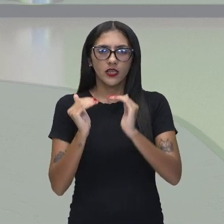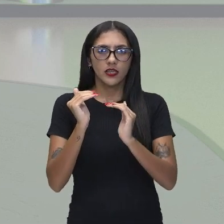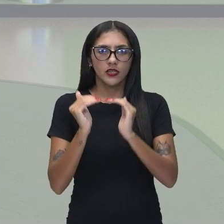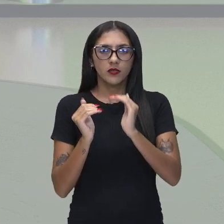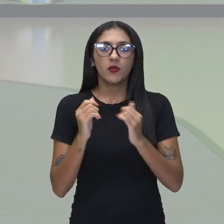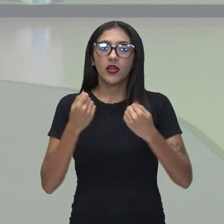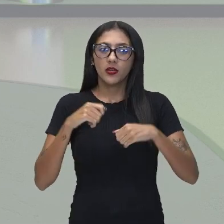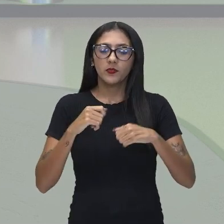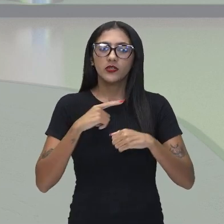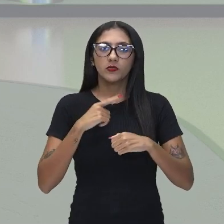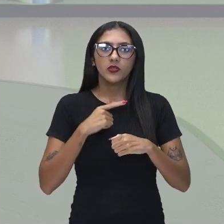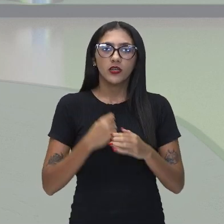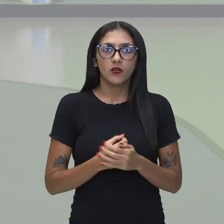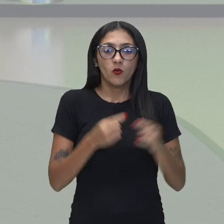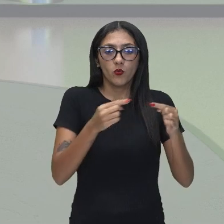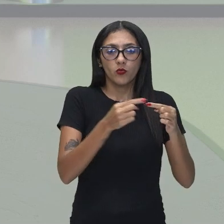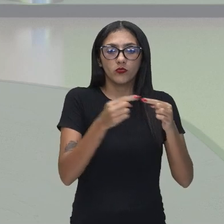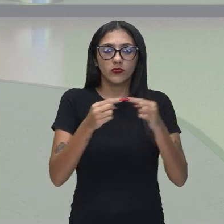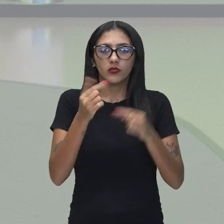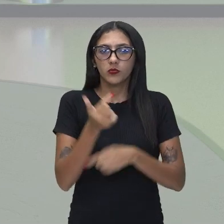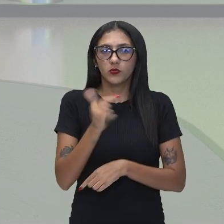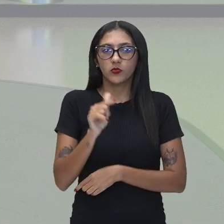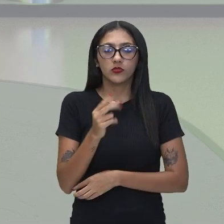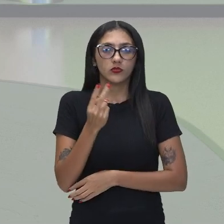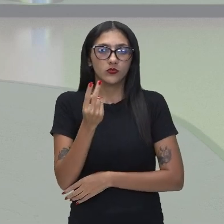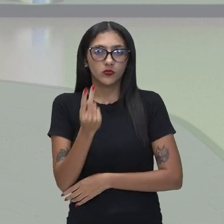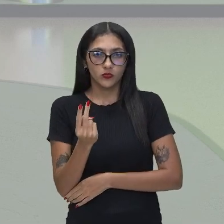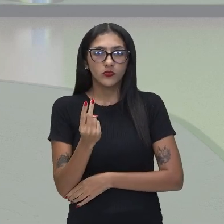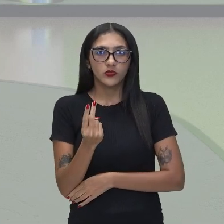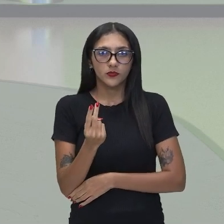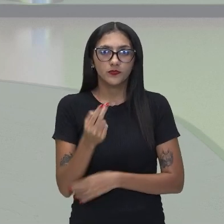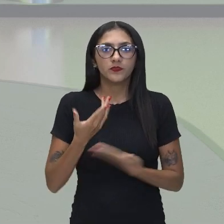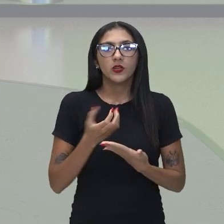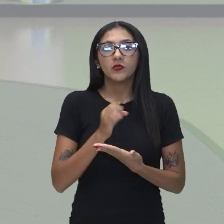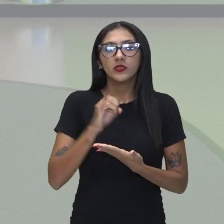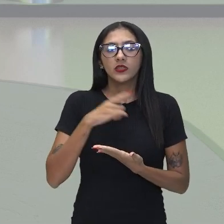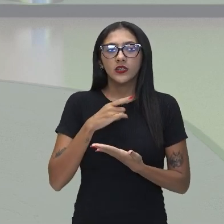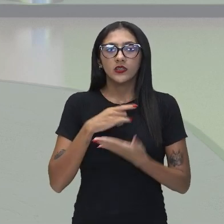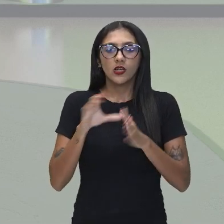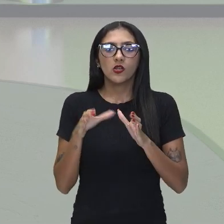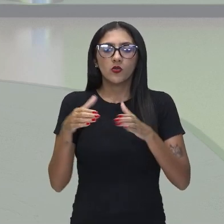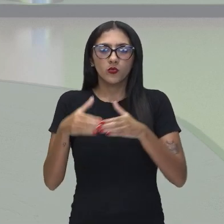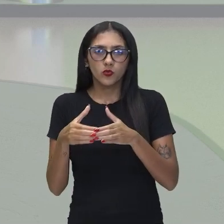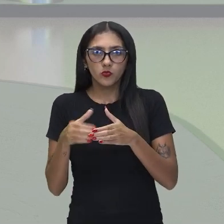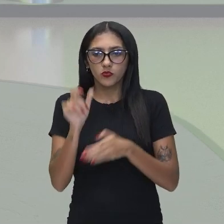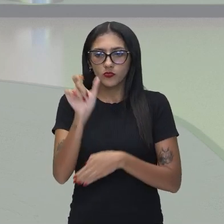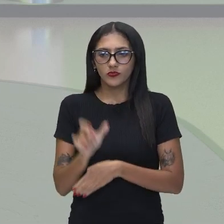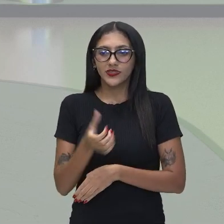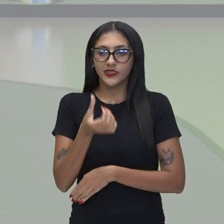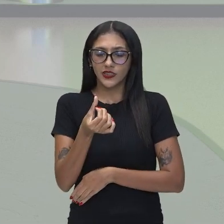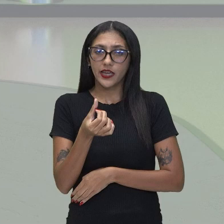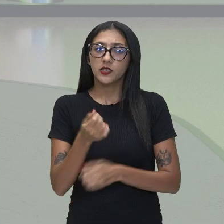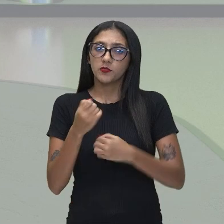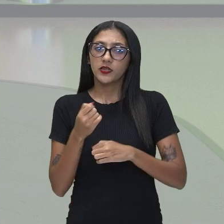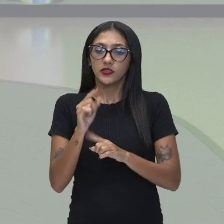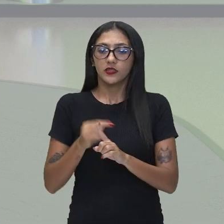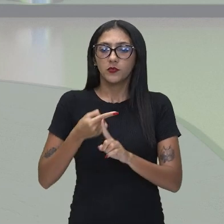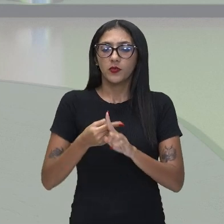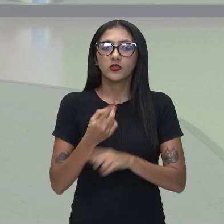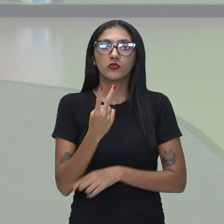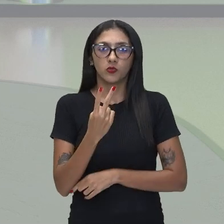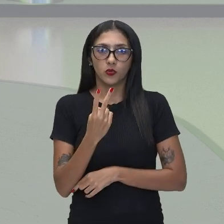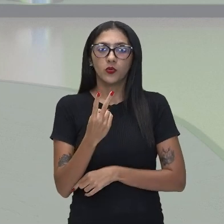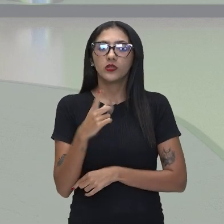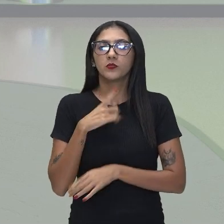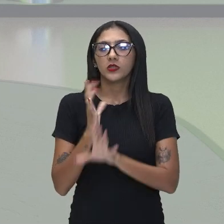fazer mais duas ligações, porque se ele pertence ao grupo 6, para atingir 8, ele precisa fazer mais duas ligações. Então,